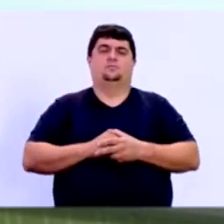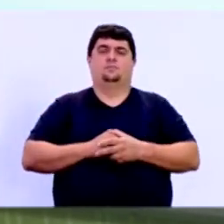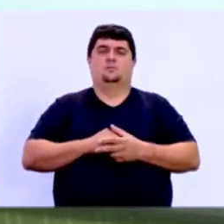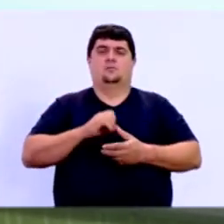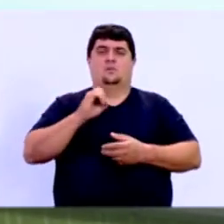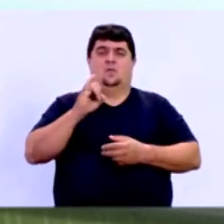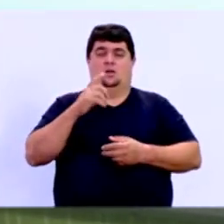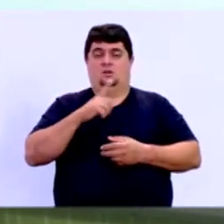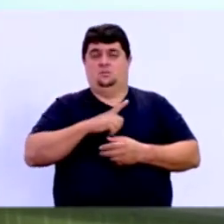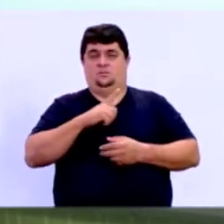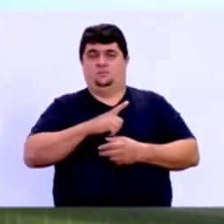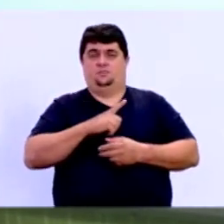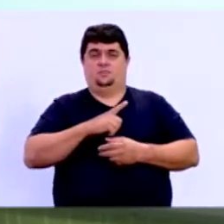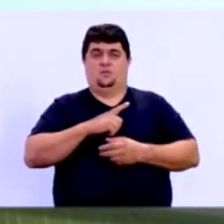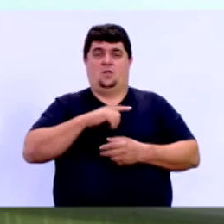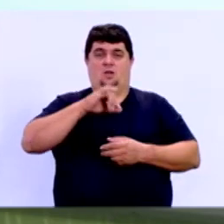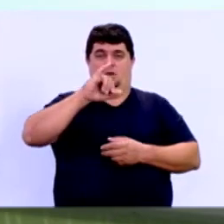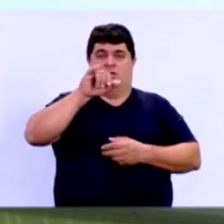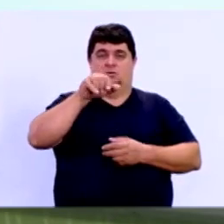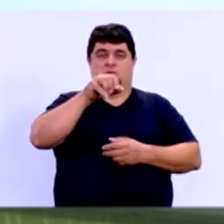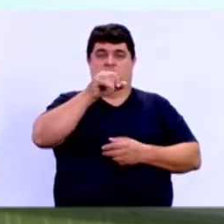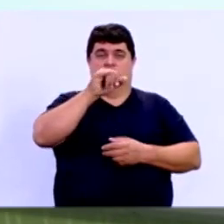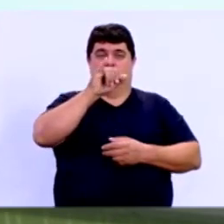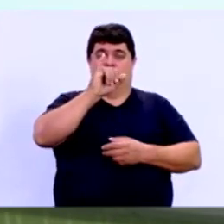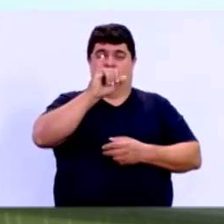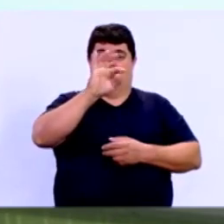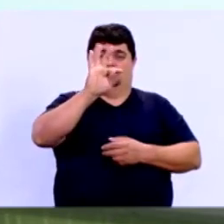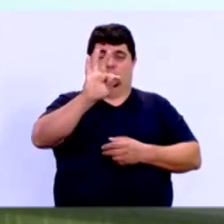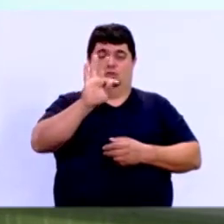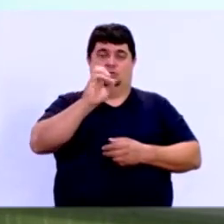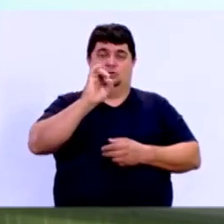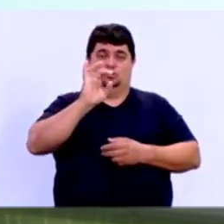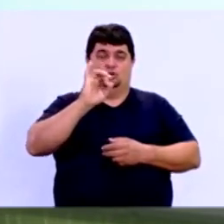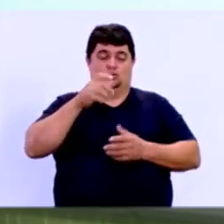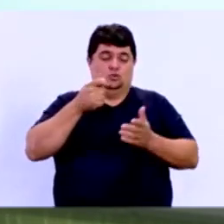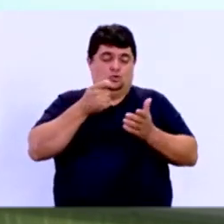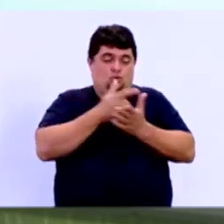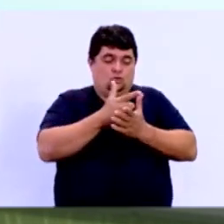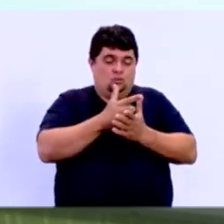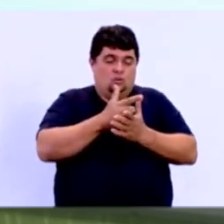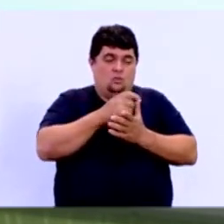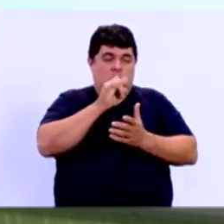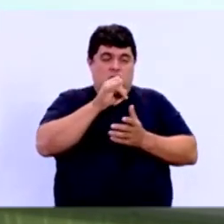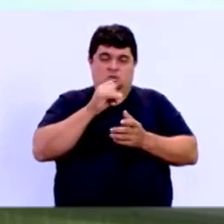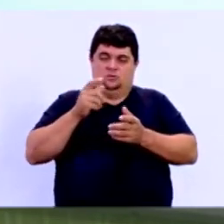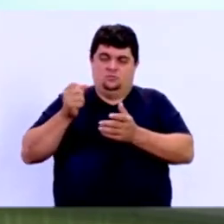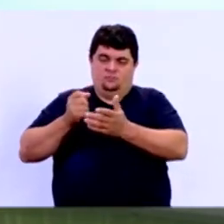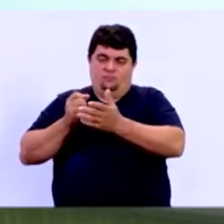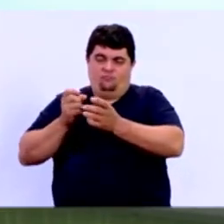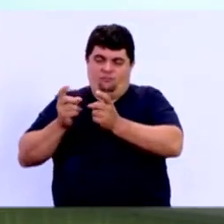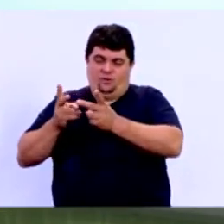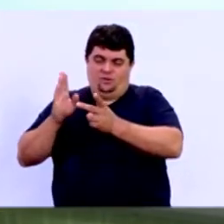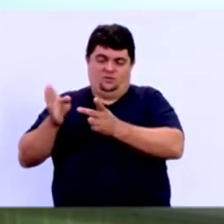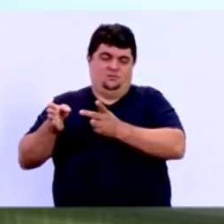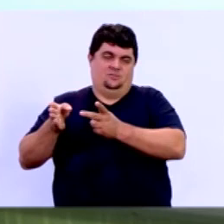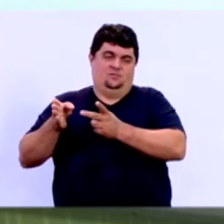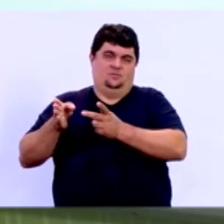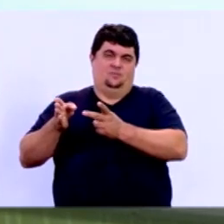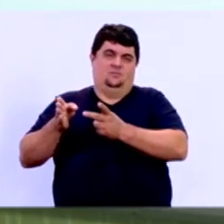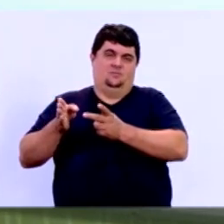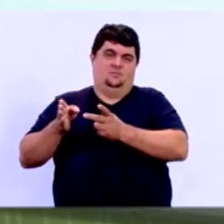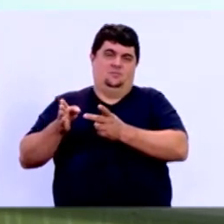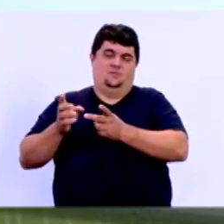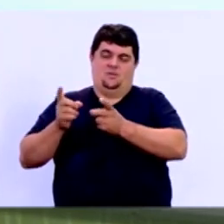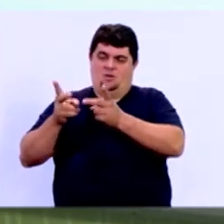você trabalha ainda com o just in time, você só vai comprar o seu insumo, né, e a fabricação só vai iniciar quando essa venda